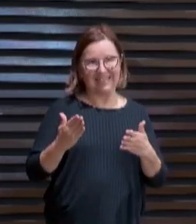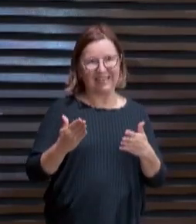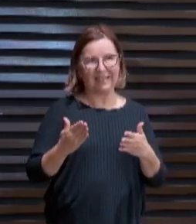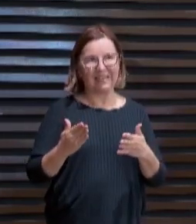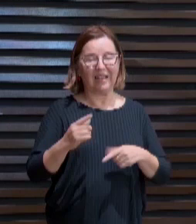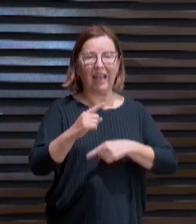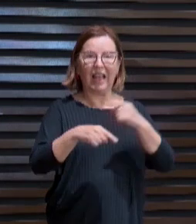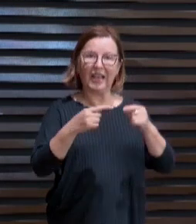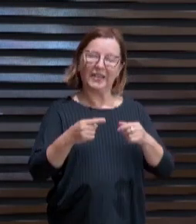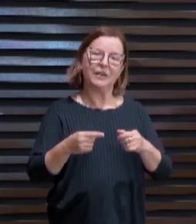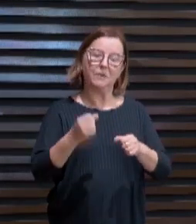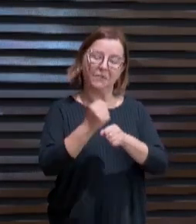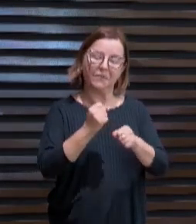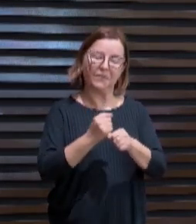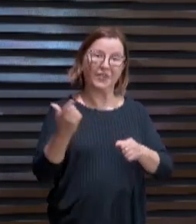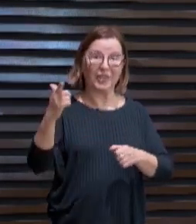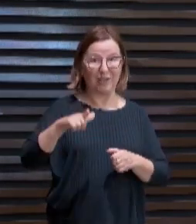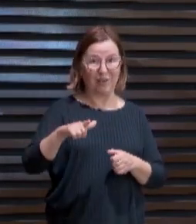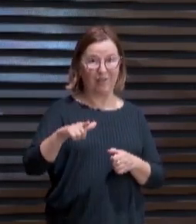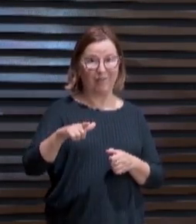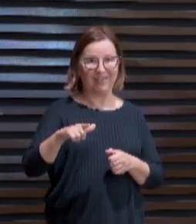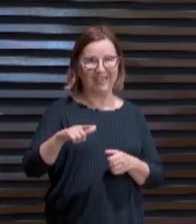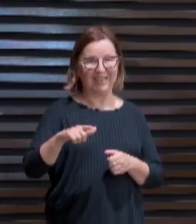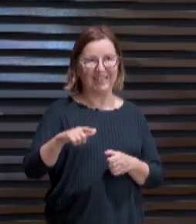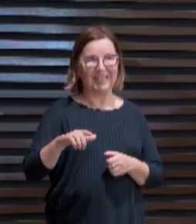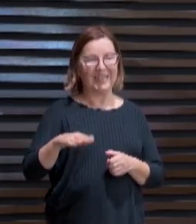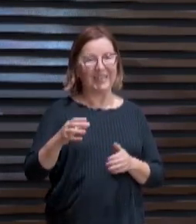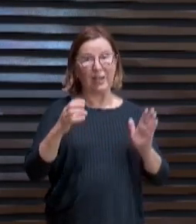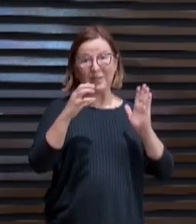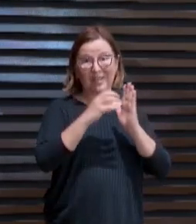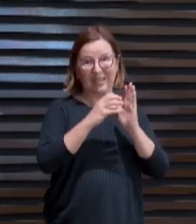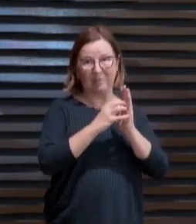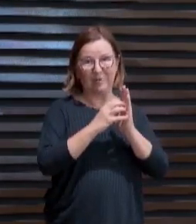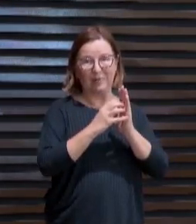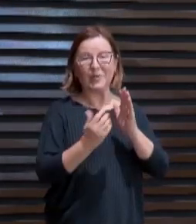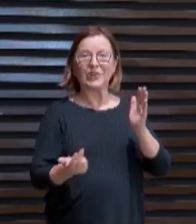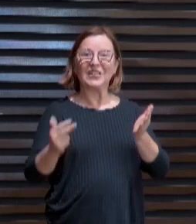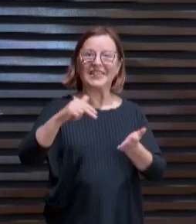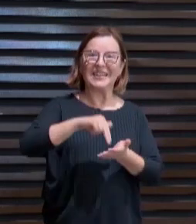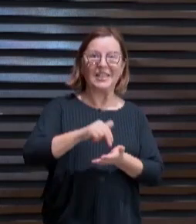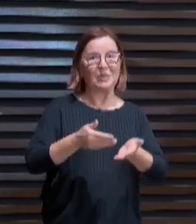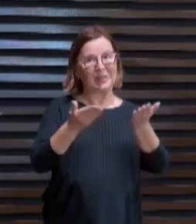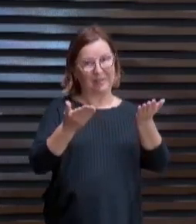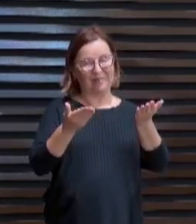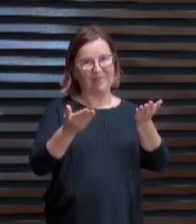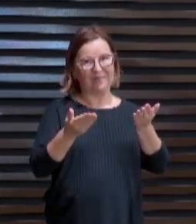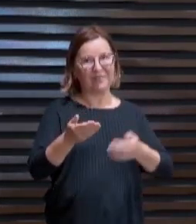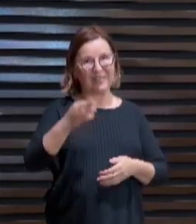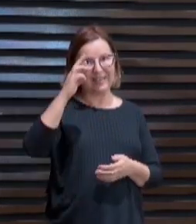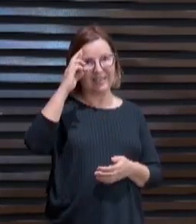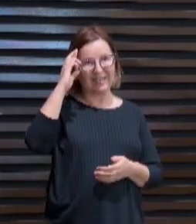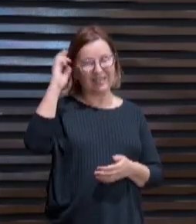volta à vida. Ela era um símbolo então de ressurreição. O Senhor Jesus, ao escrever essa carta, ao enviar essa carta